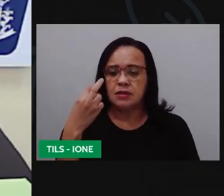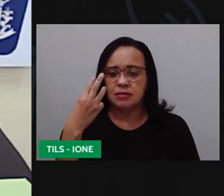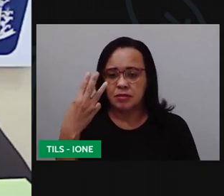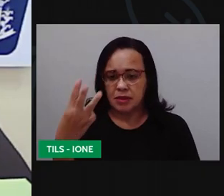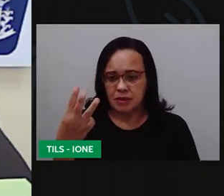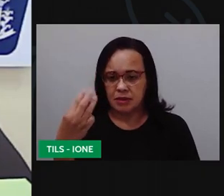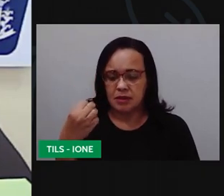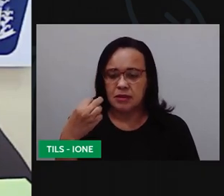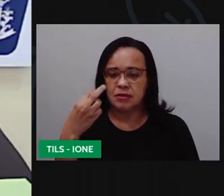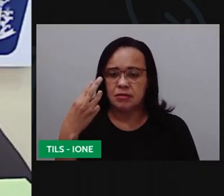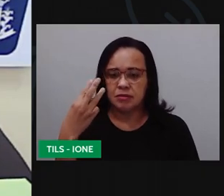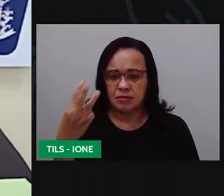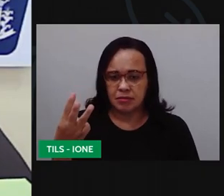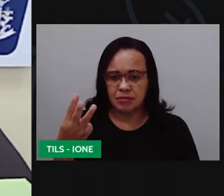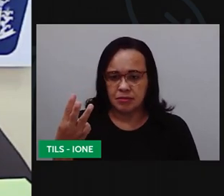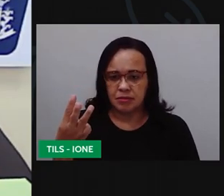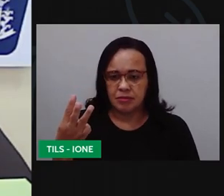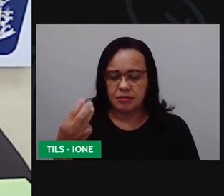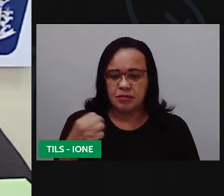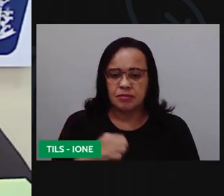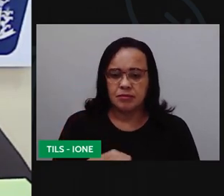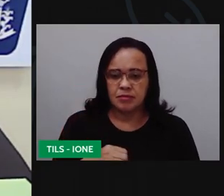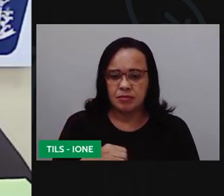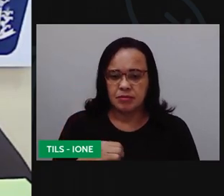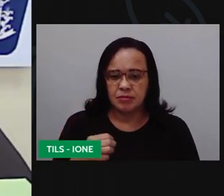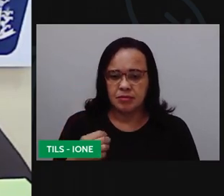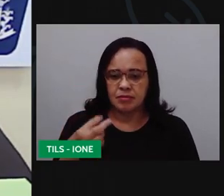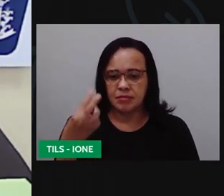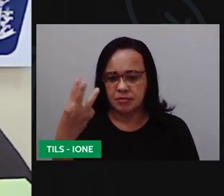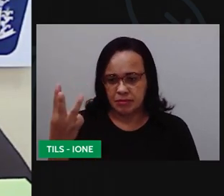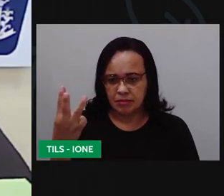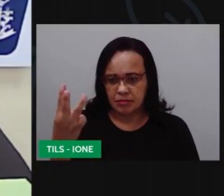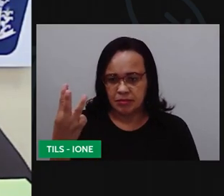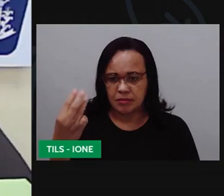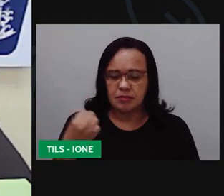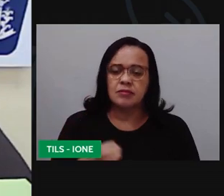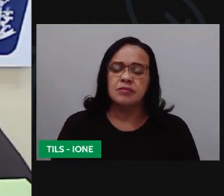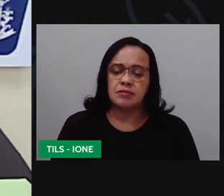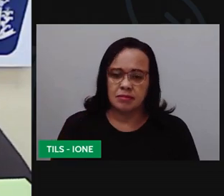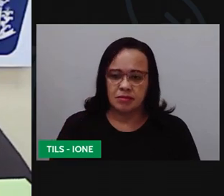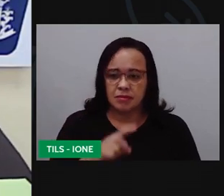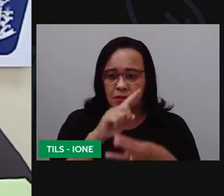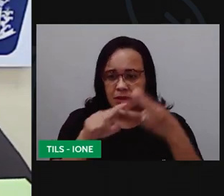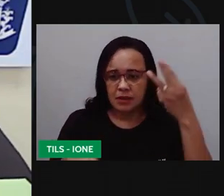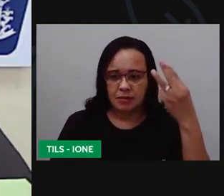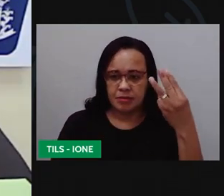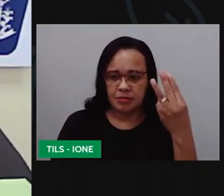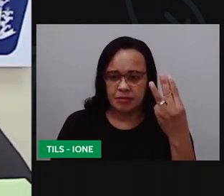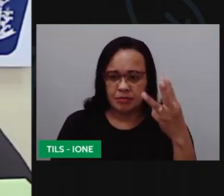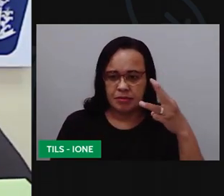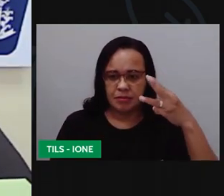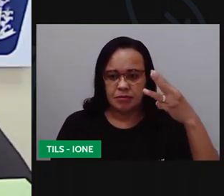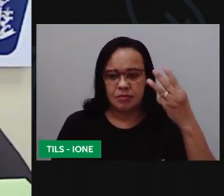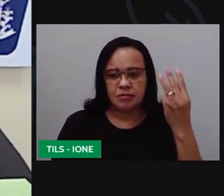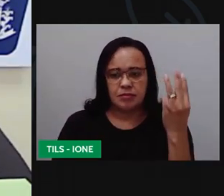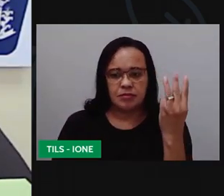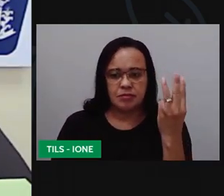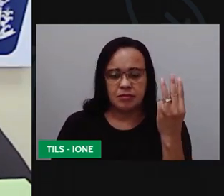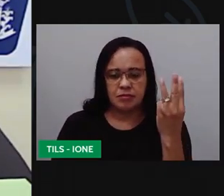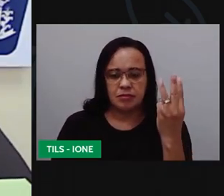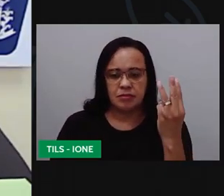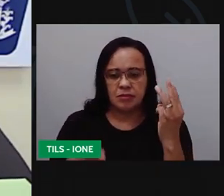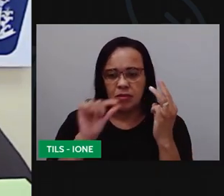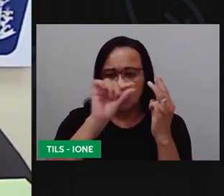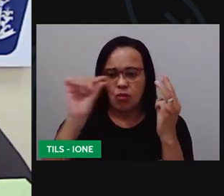tenho três, não é isso? Porque eu tenho aqui um, dois... três, não é isso? Na minha coluna. Ó, quantas